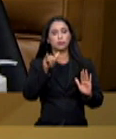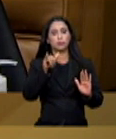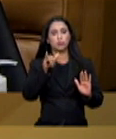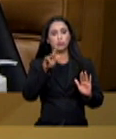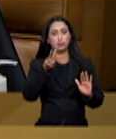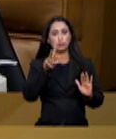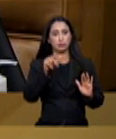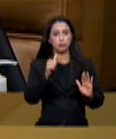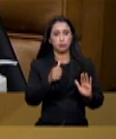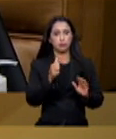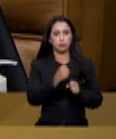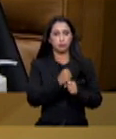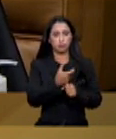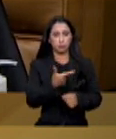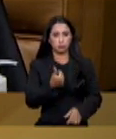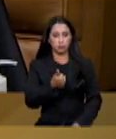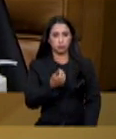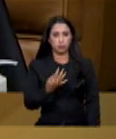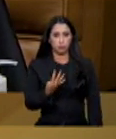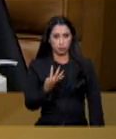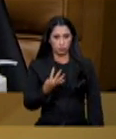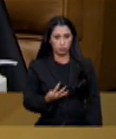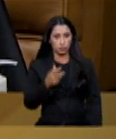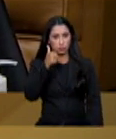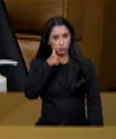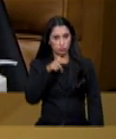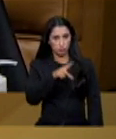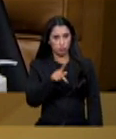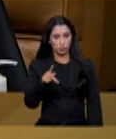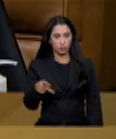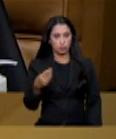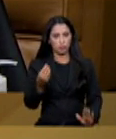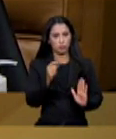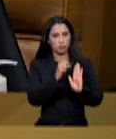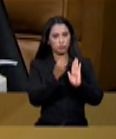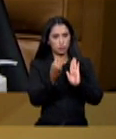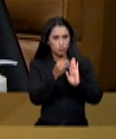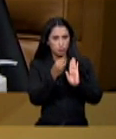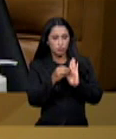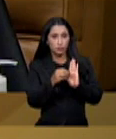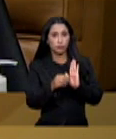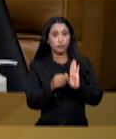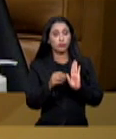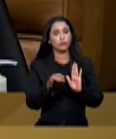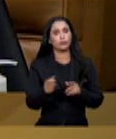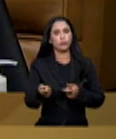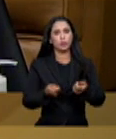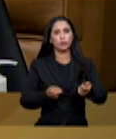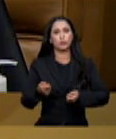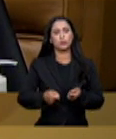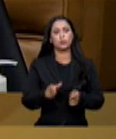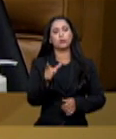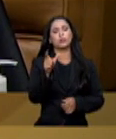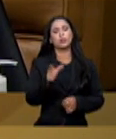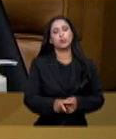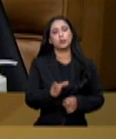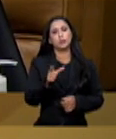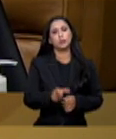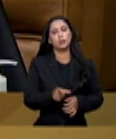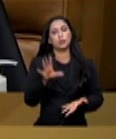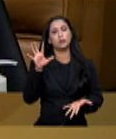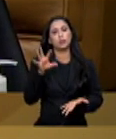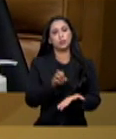2014, diz a professora que a ideia do controle do indivíduo no processamento de